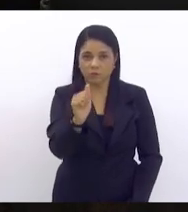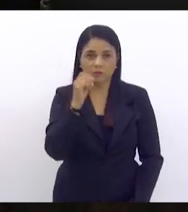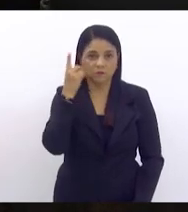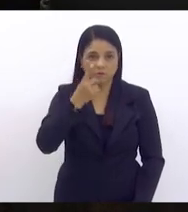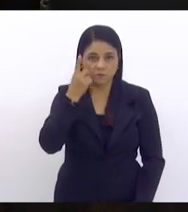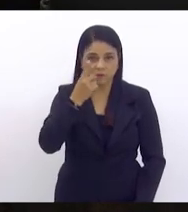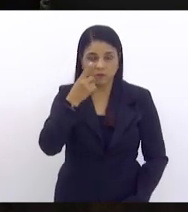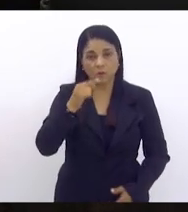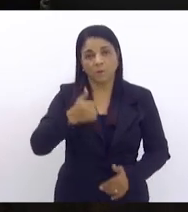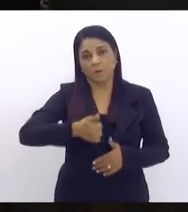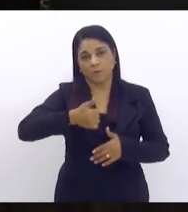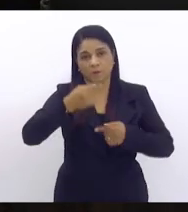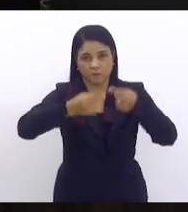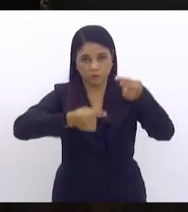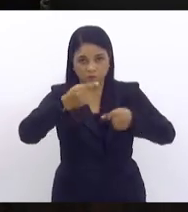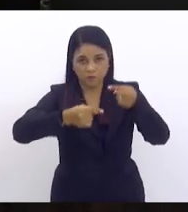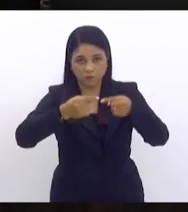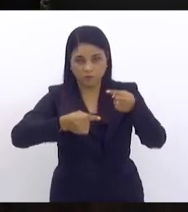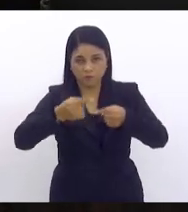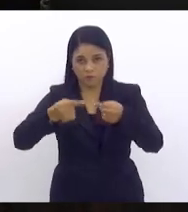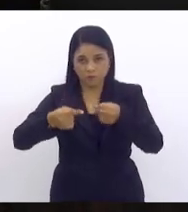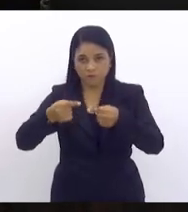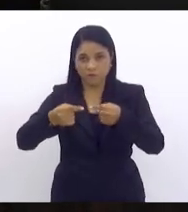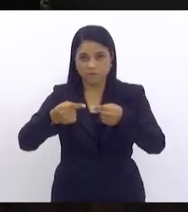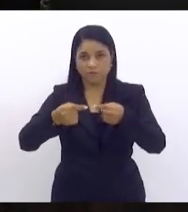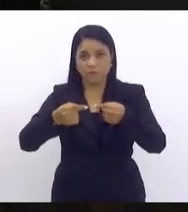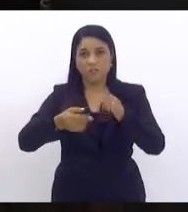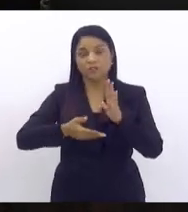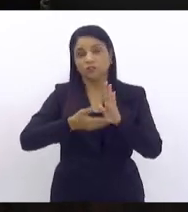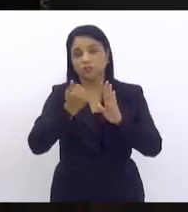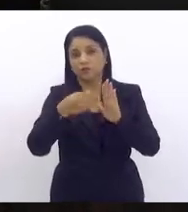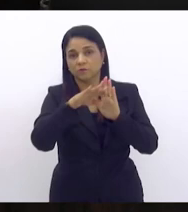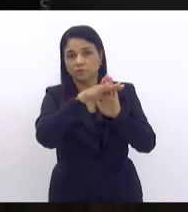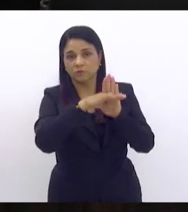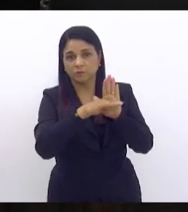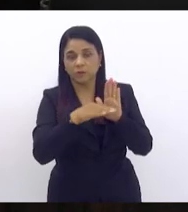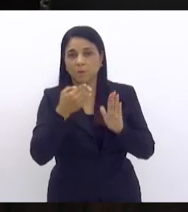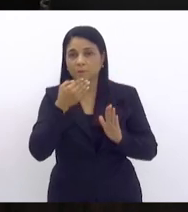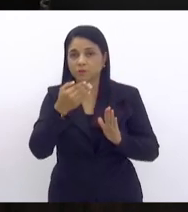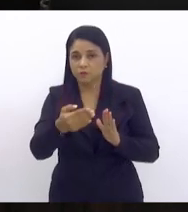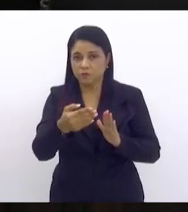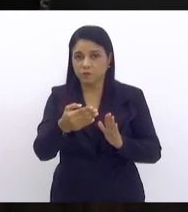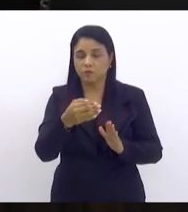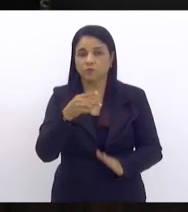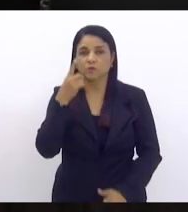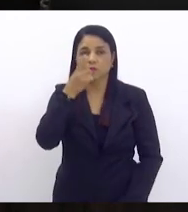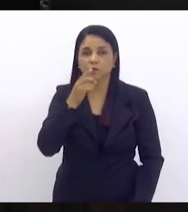Em primeira discussão, retirado de pauta a pedido do autor.